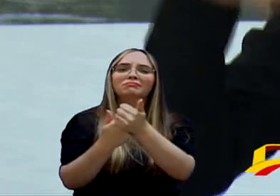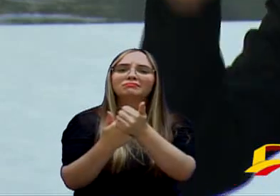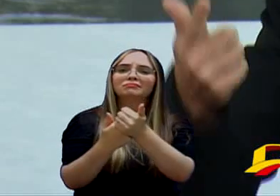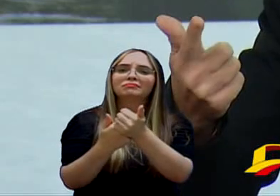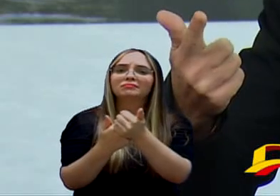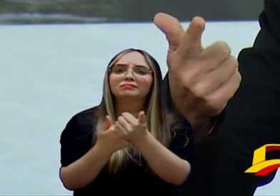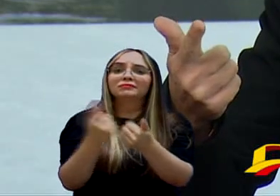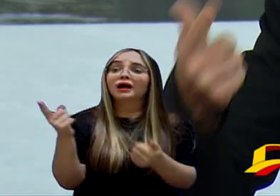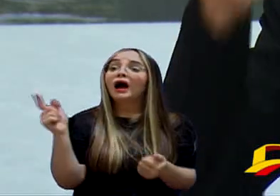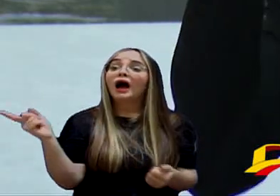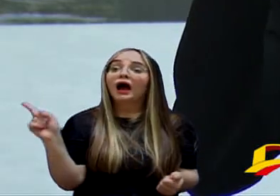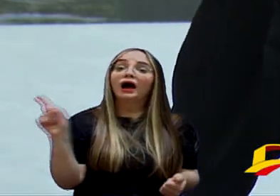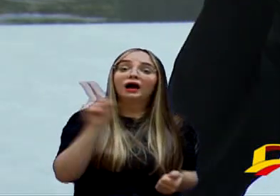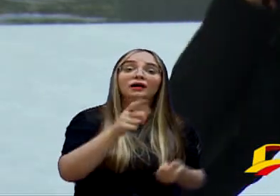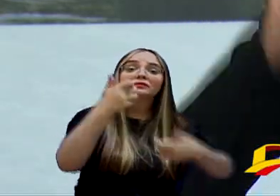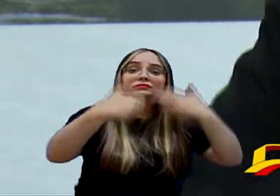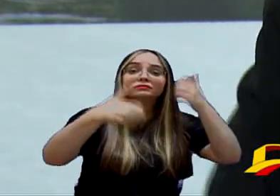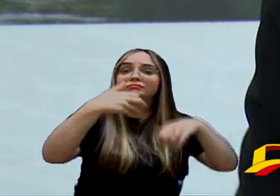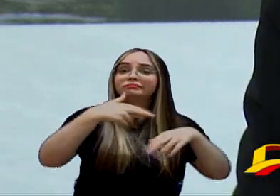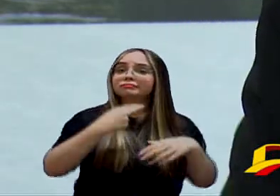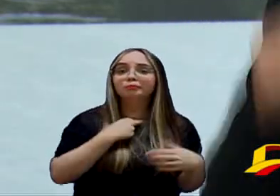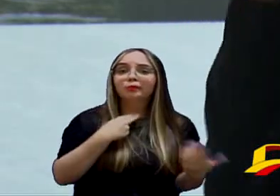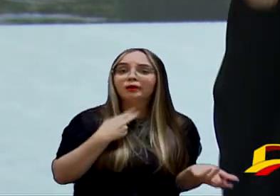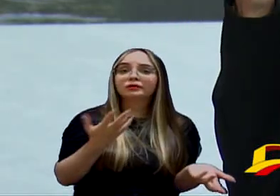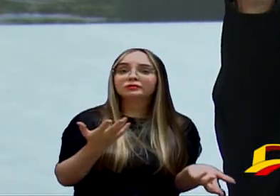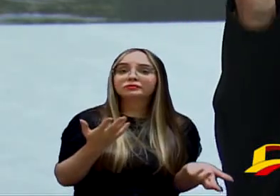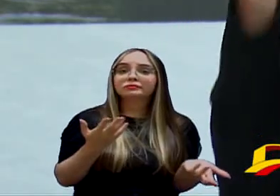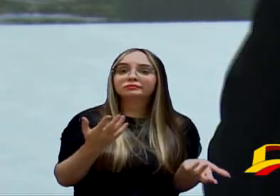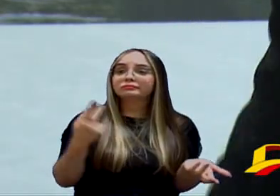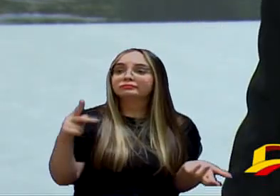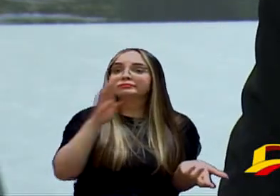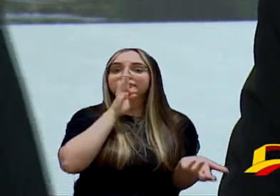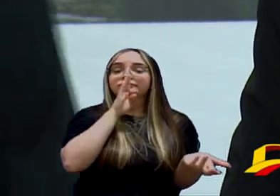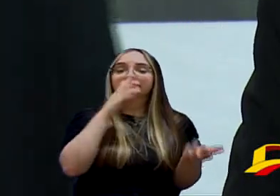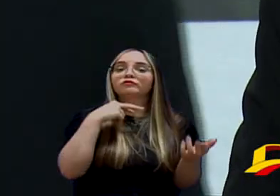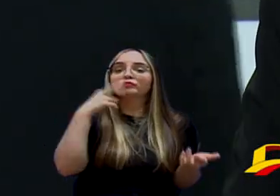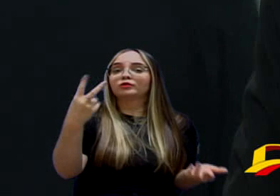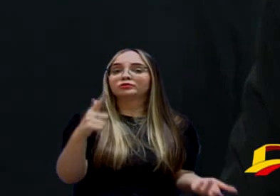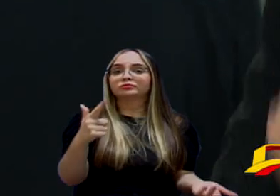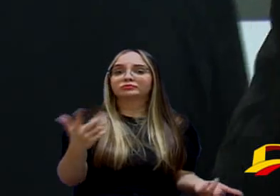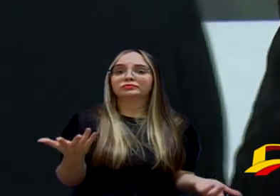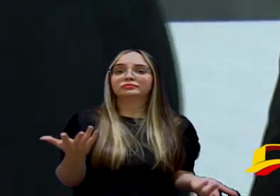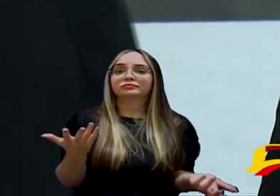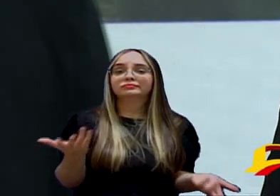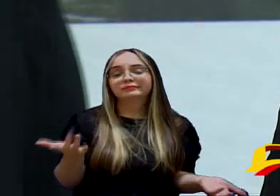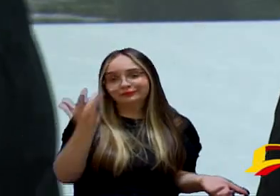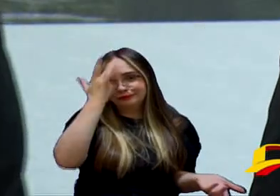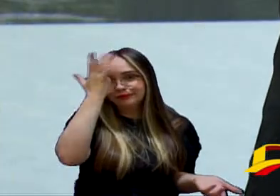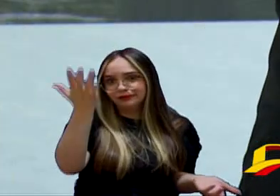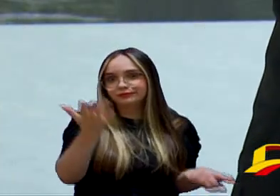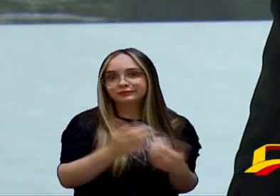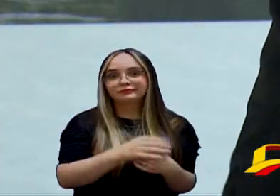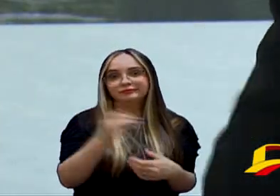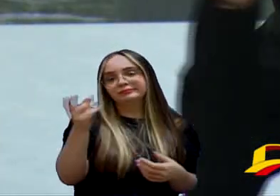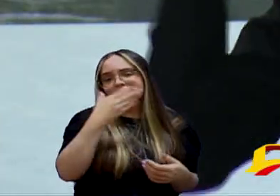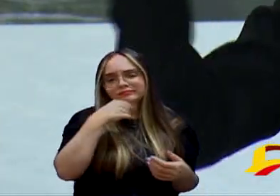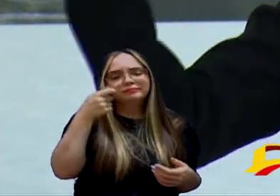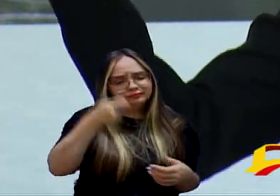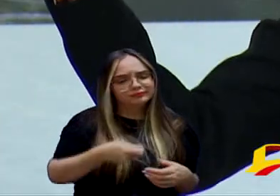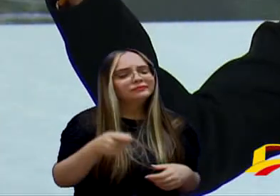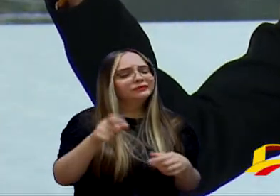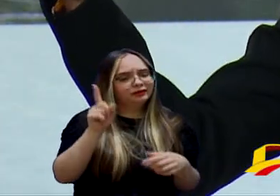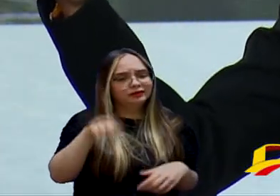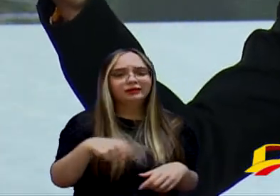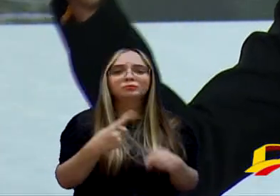tem espaço para defesa olha só que como a que ponto chegamos a perseguição e assim machismo porque